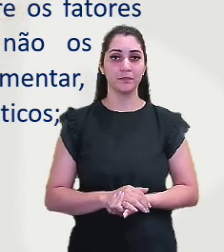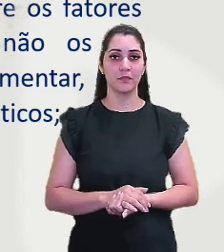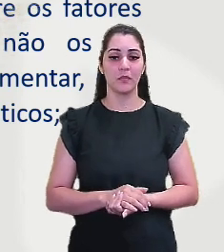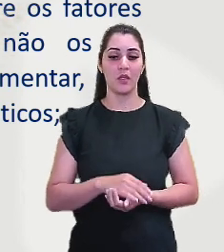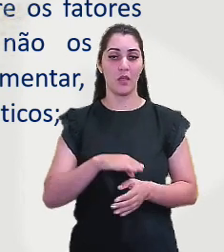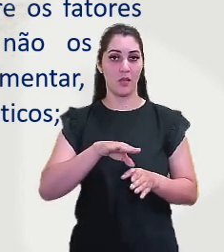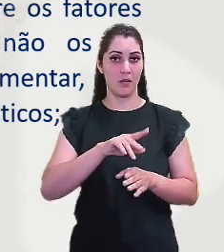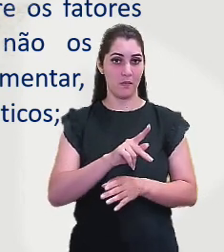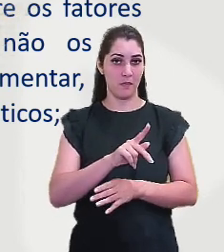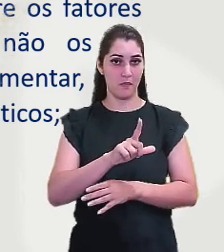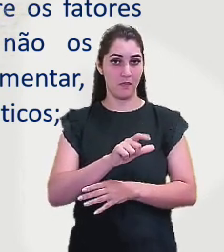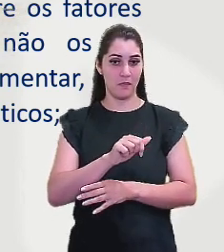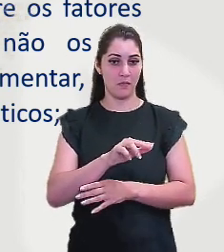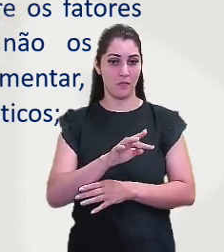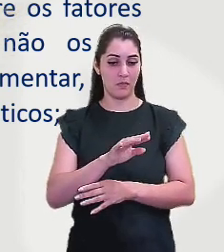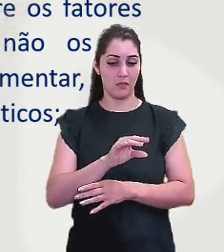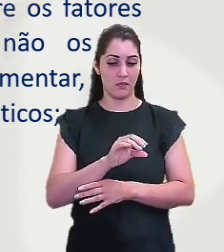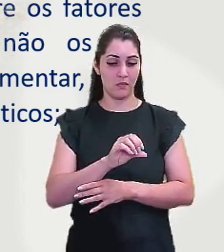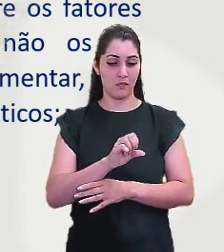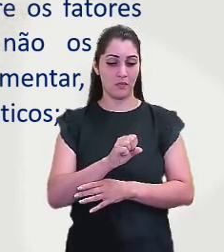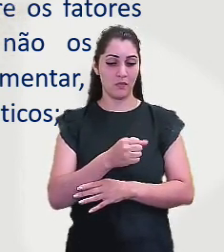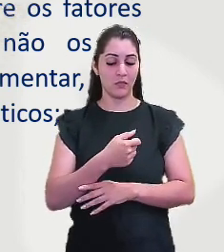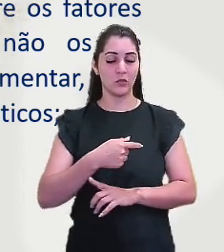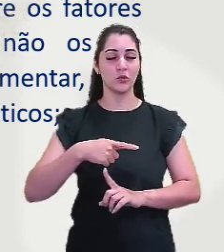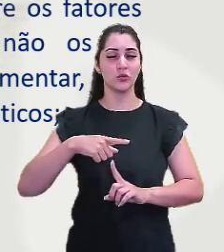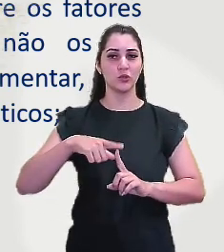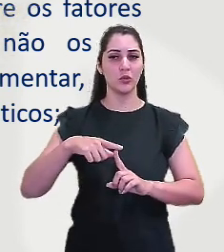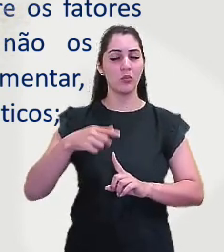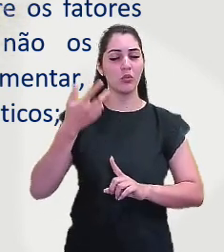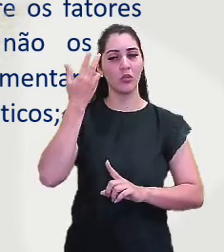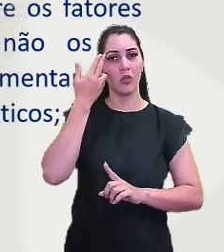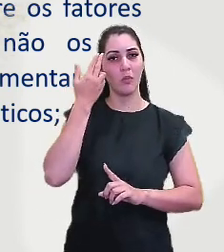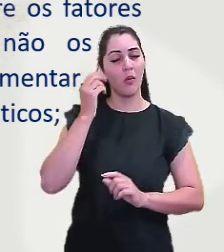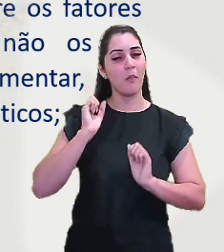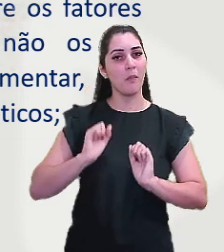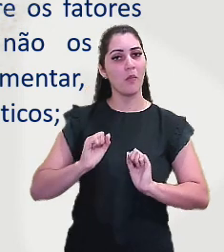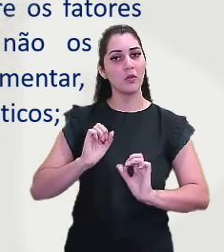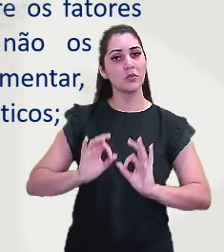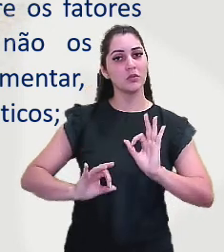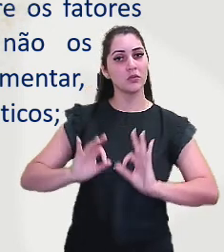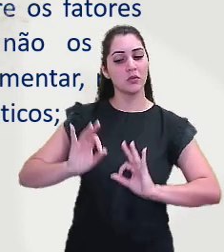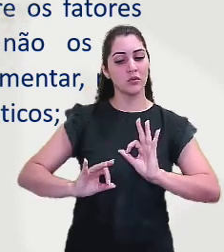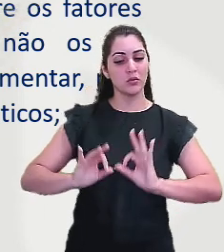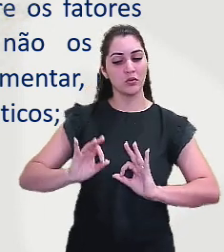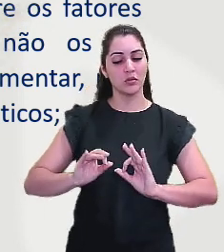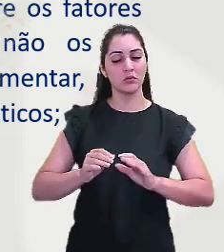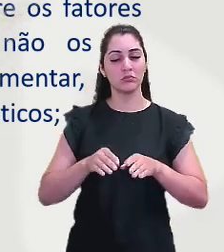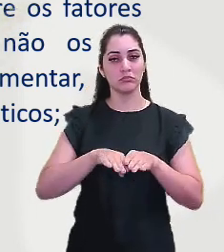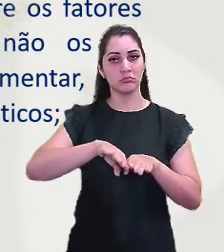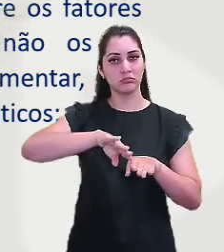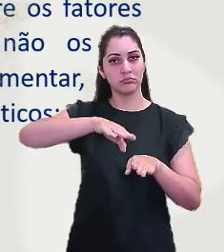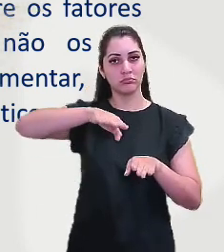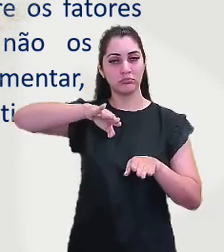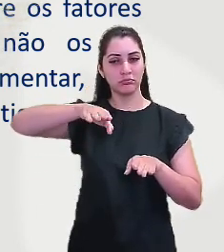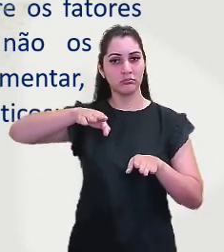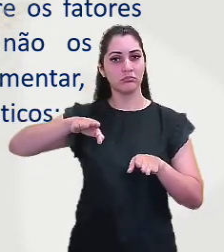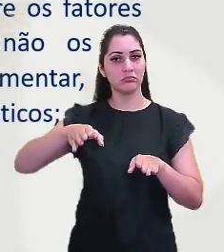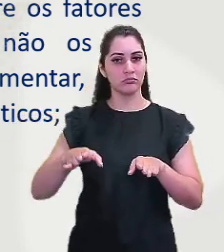Os planaltos típicos são de estrutura sedimentar, mas podem ser formados pelo soerguimento de blocos